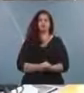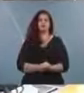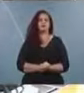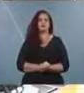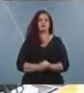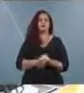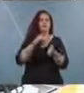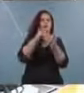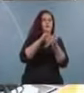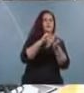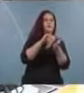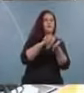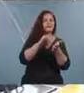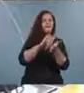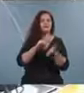de uma das facções,